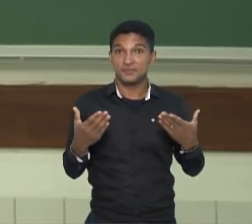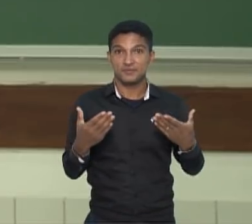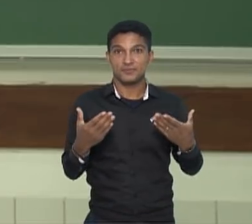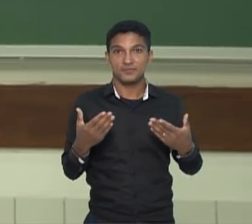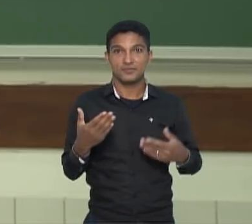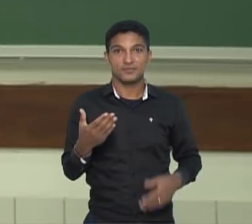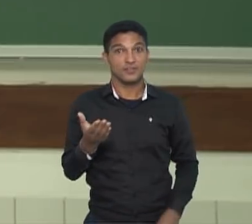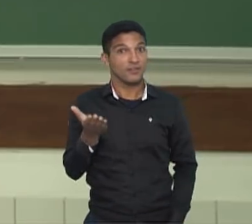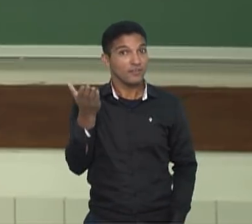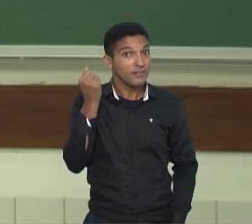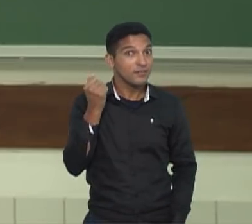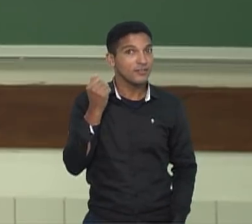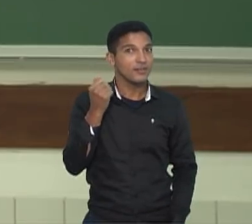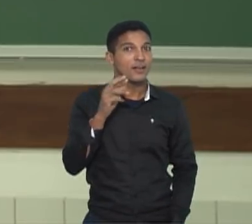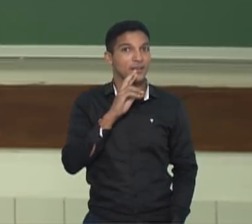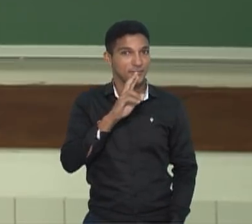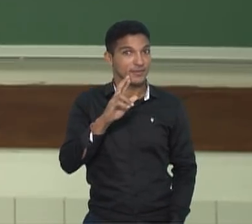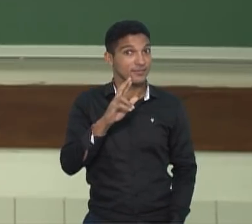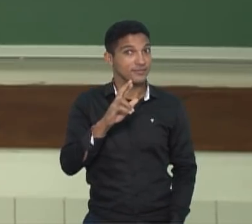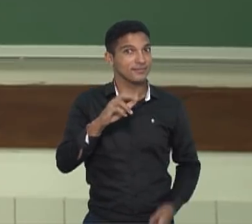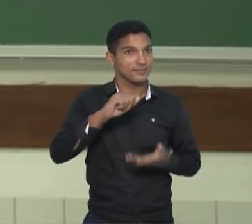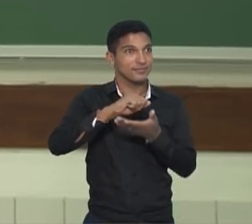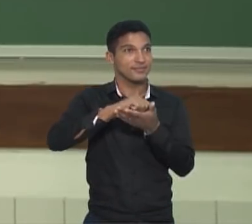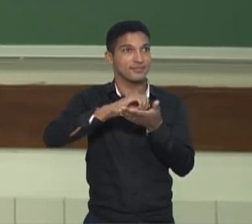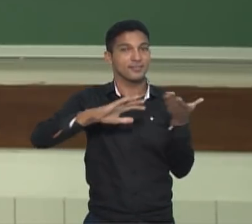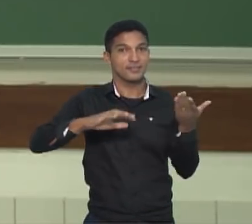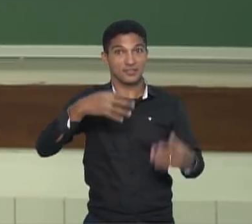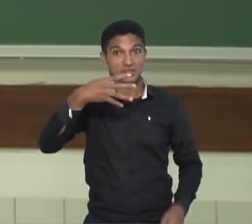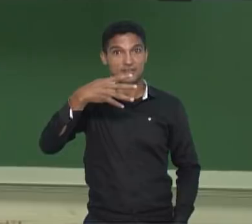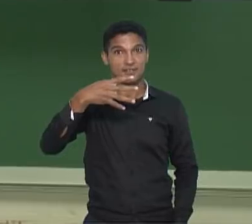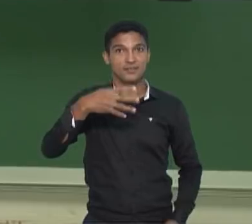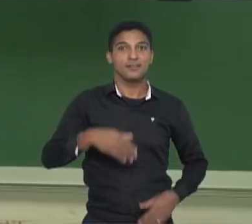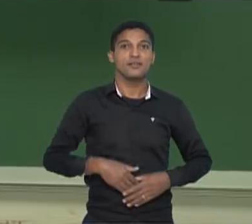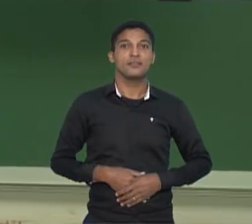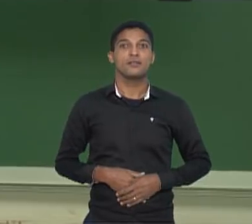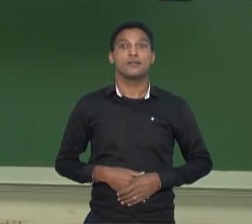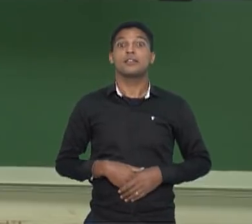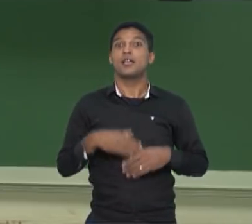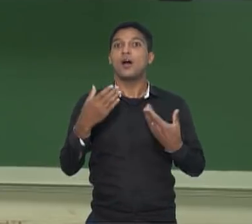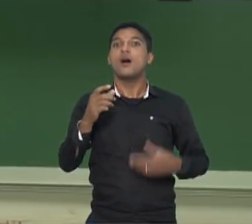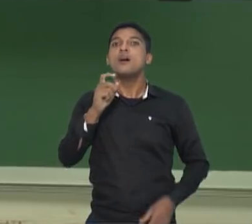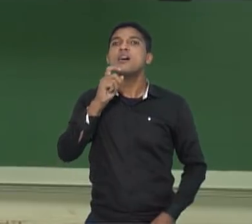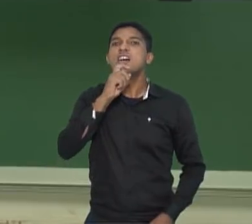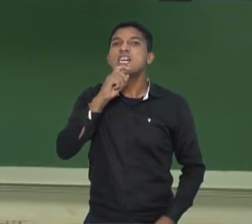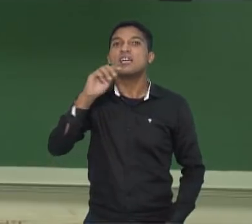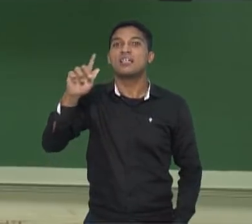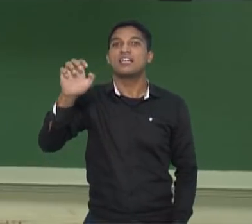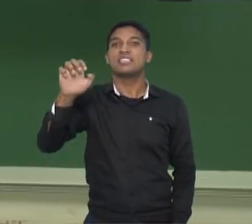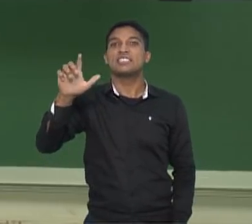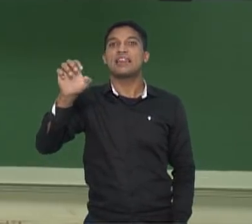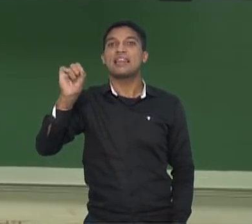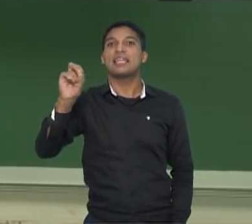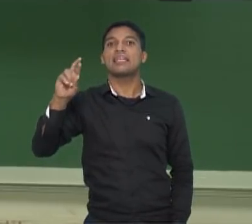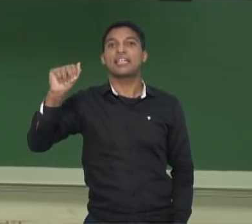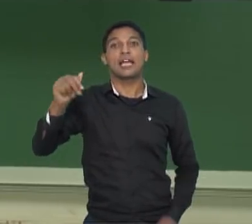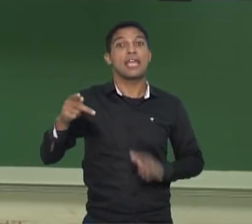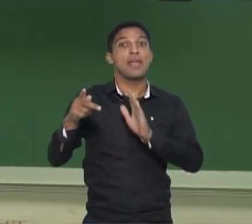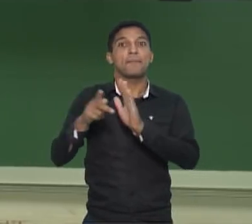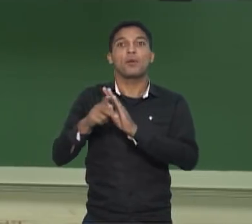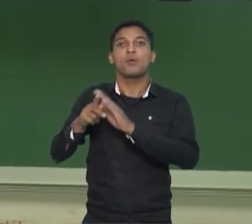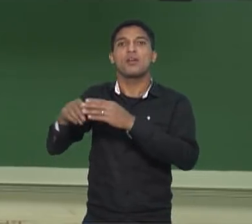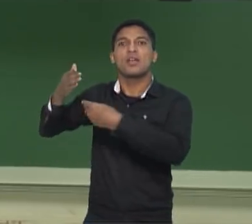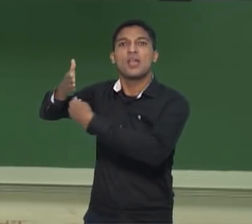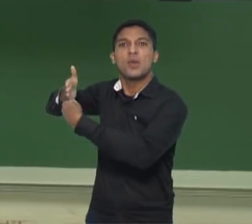Vamos então responder a questão 4. Então, as geleiras são massas de água sólida, as quais